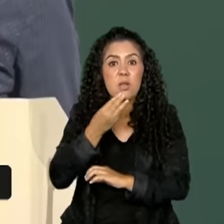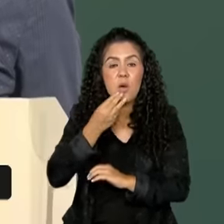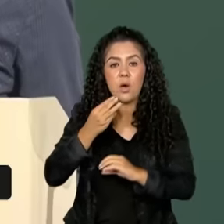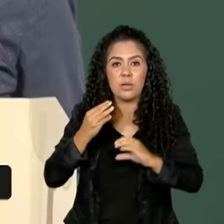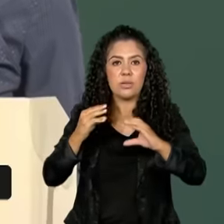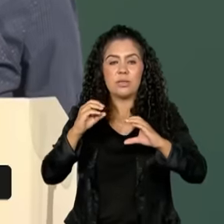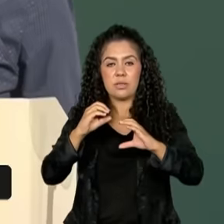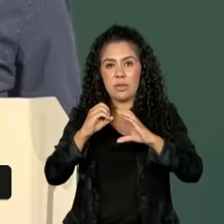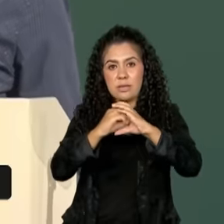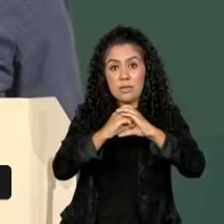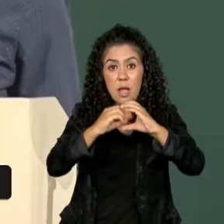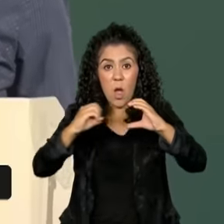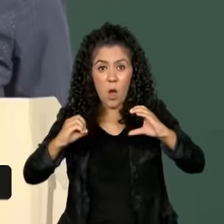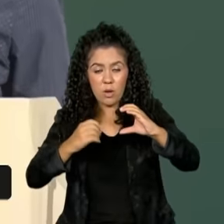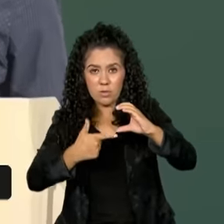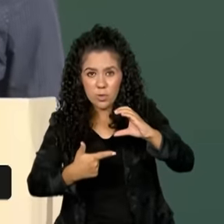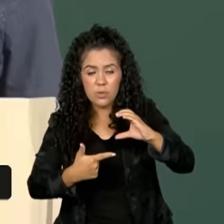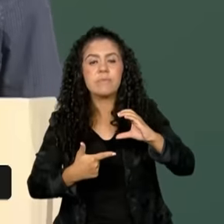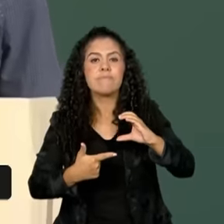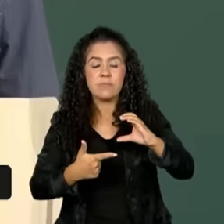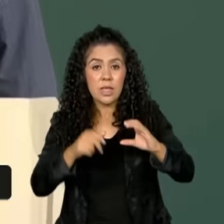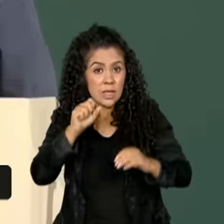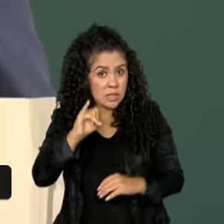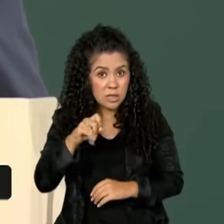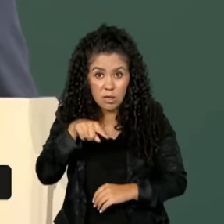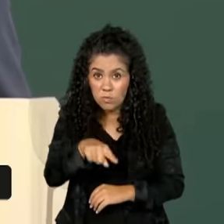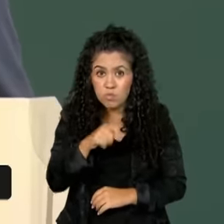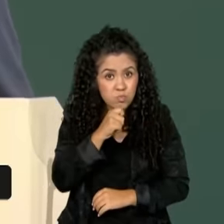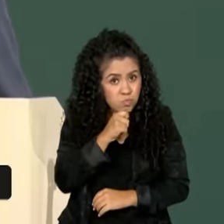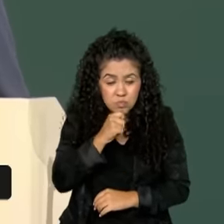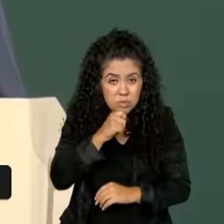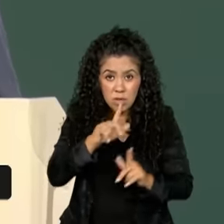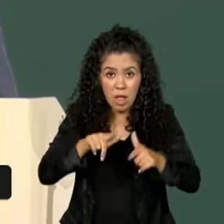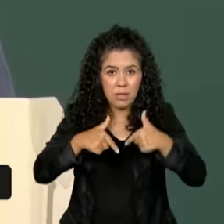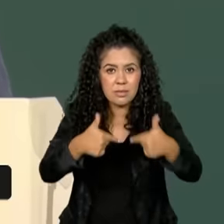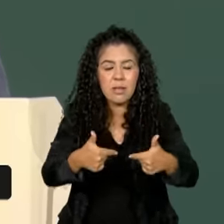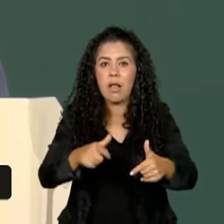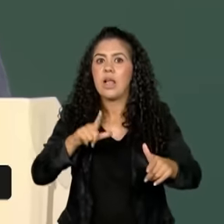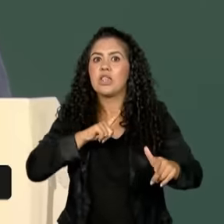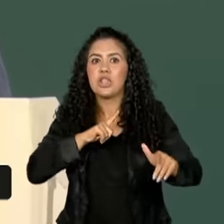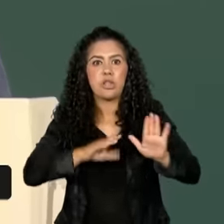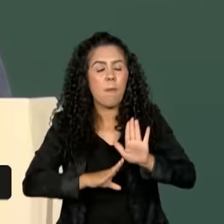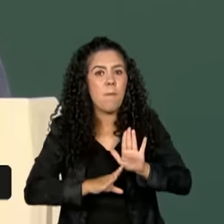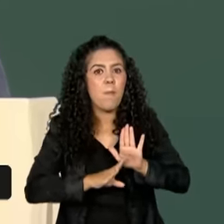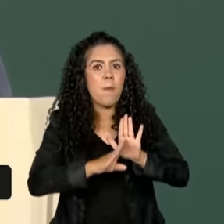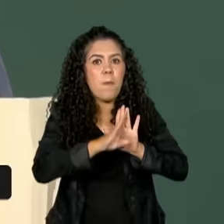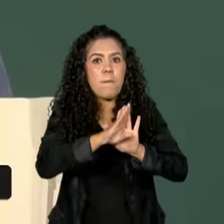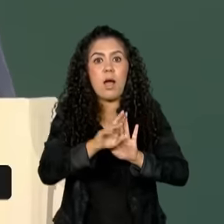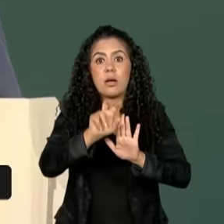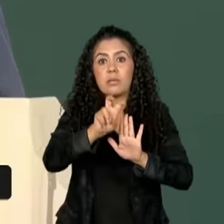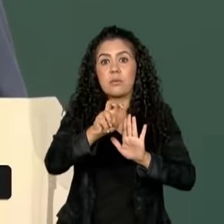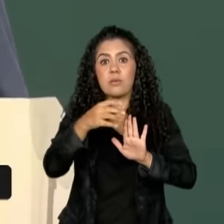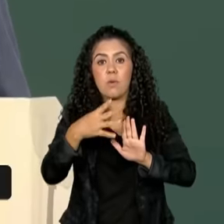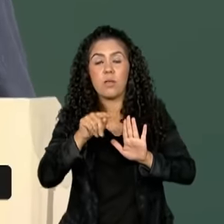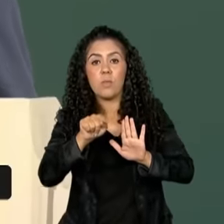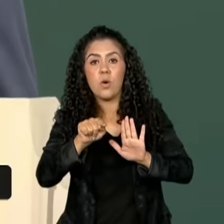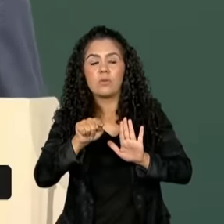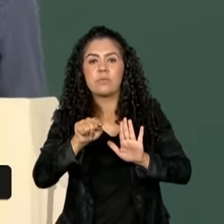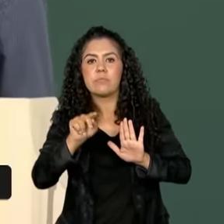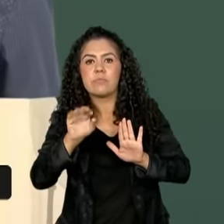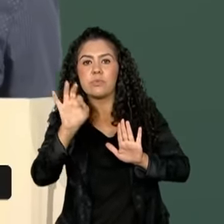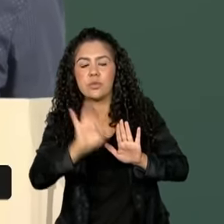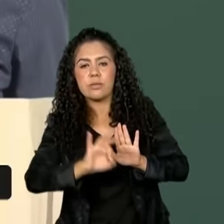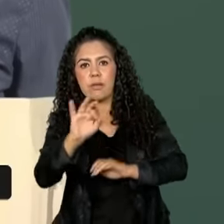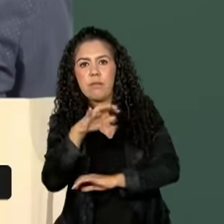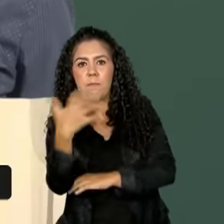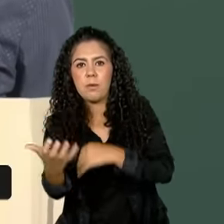não fossem as suas medidas, teríamos um aumento do desmatamento de 54% e não uma